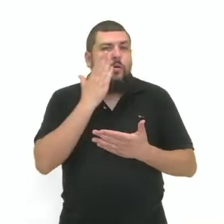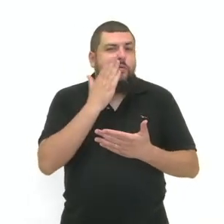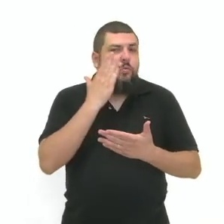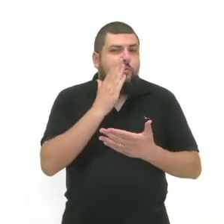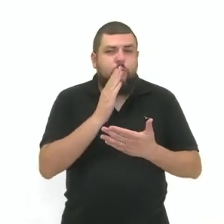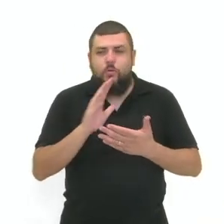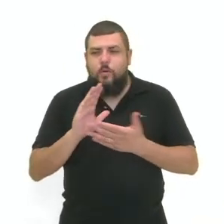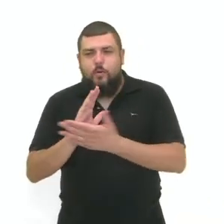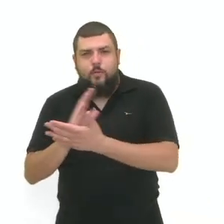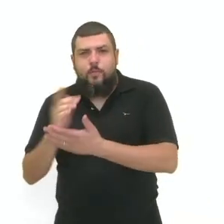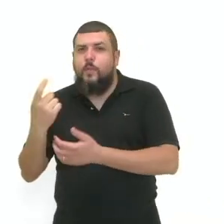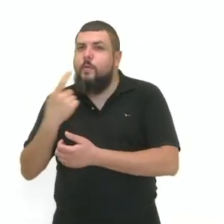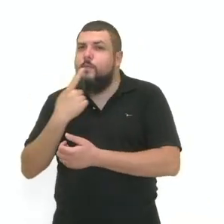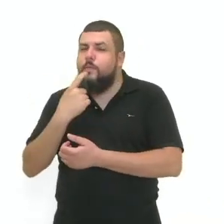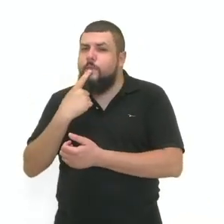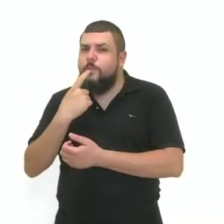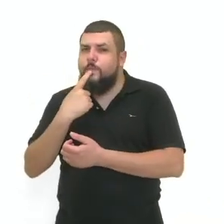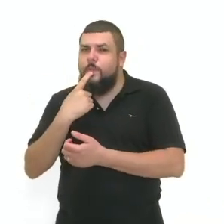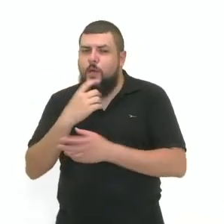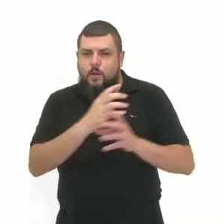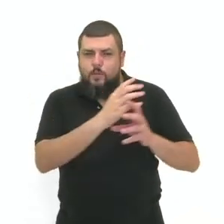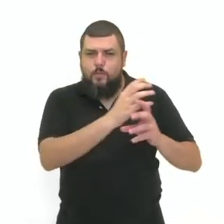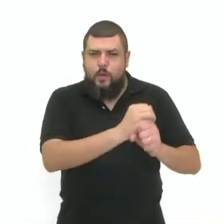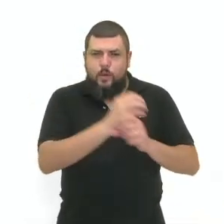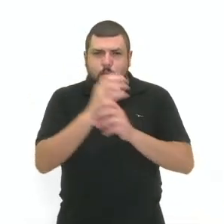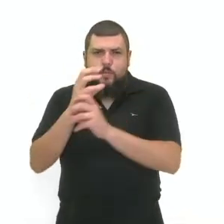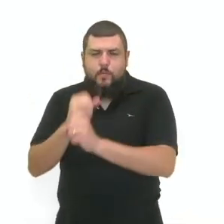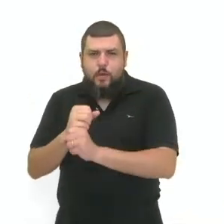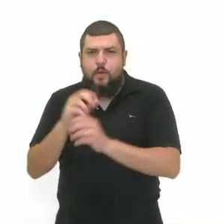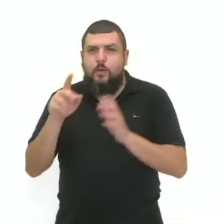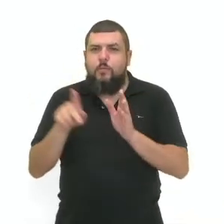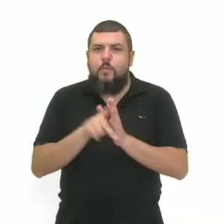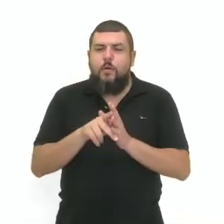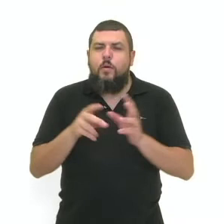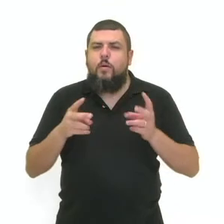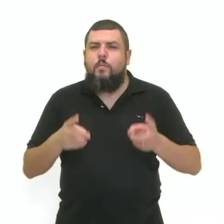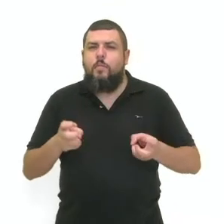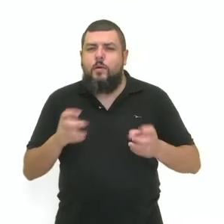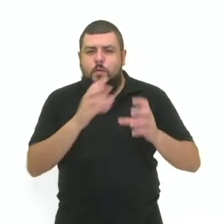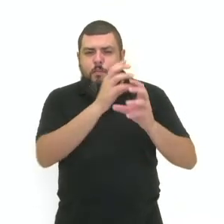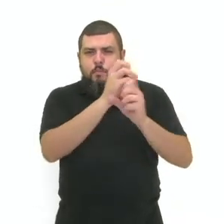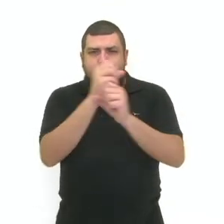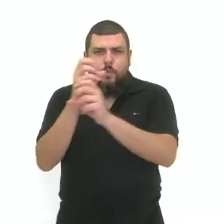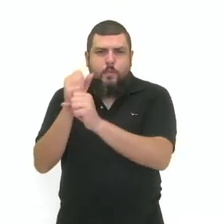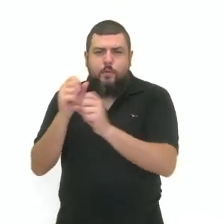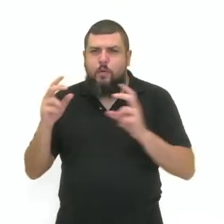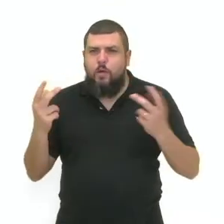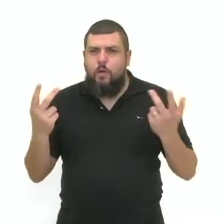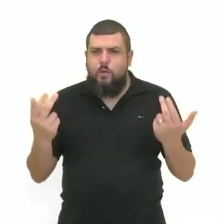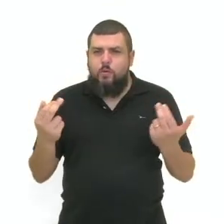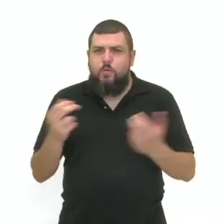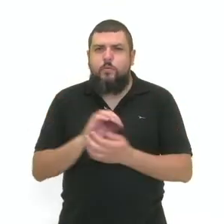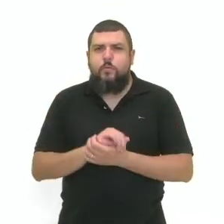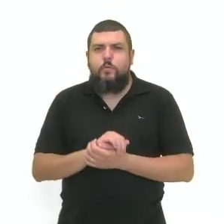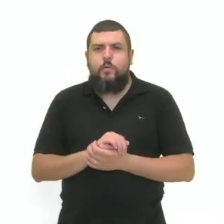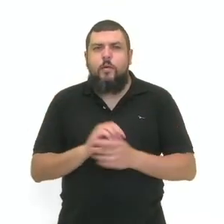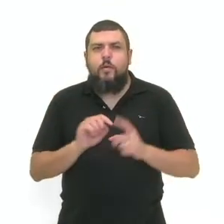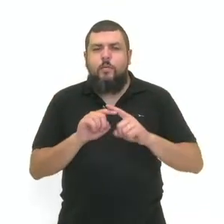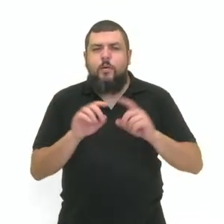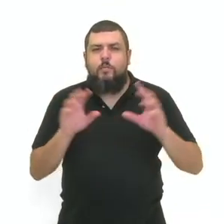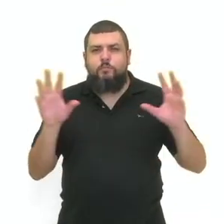vermelhas Observe aqui um cálculo é o mesmo né Vou fazer a diferença porém eu vou